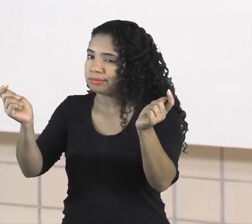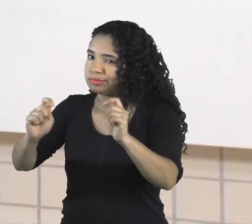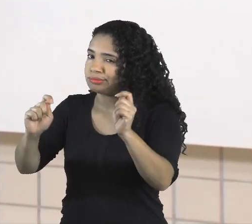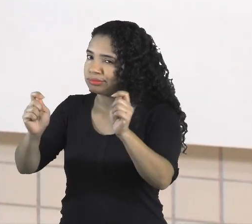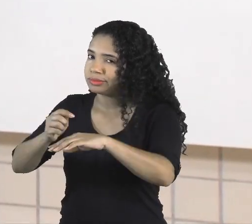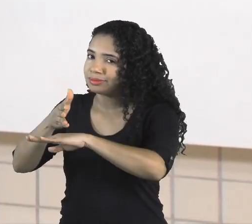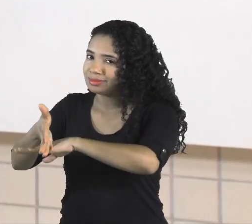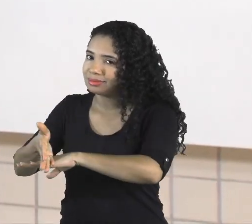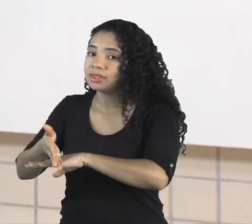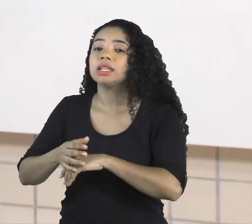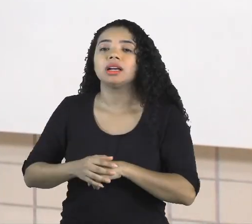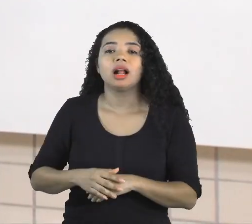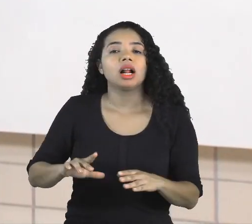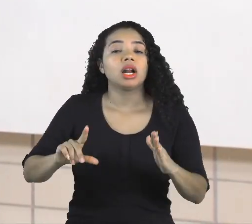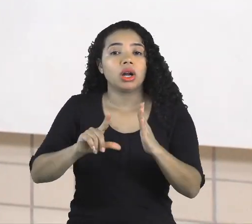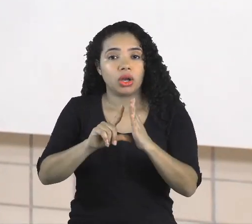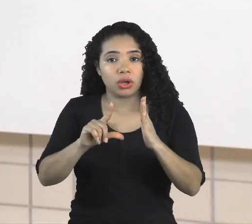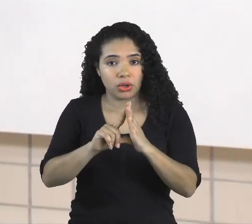Lojas,